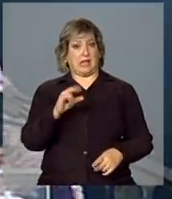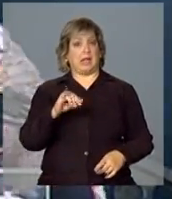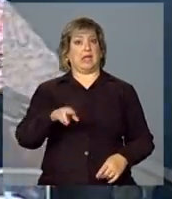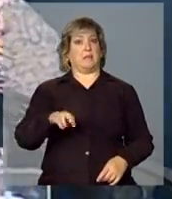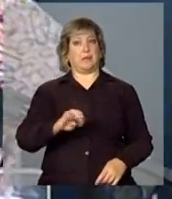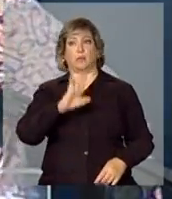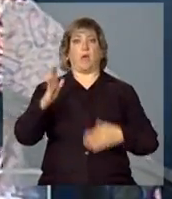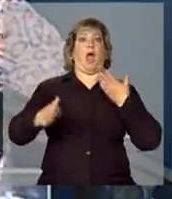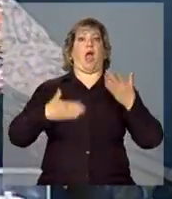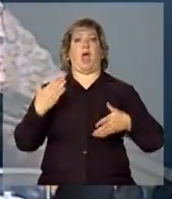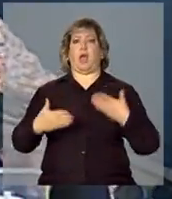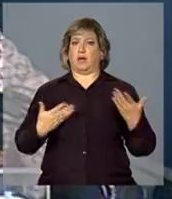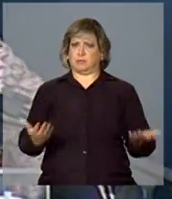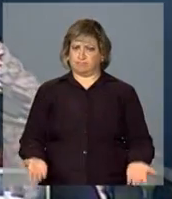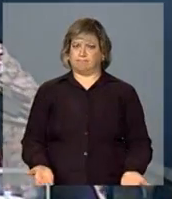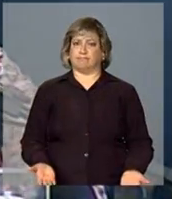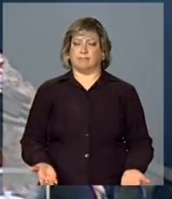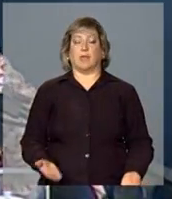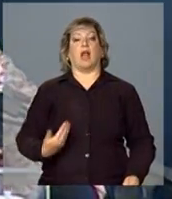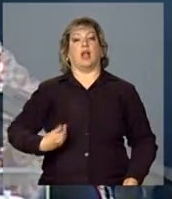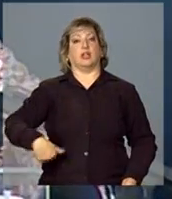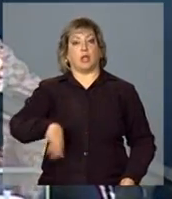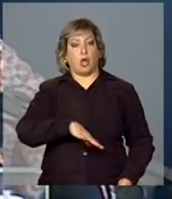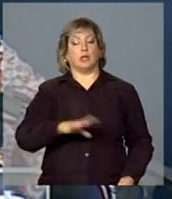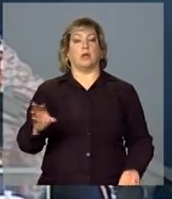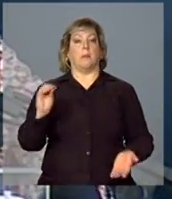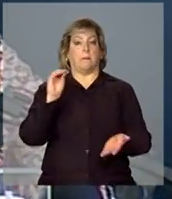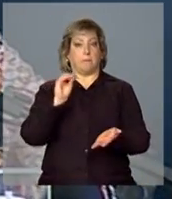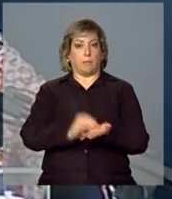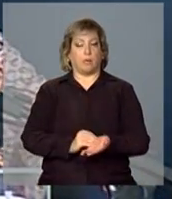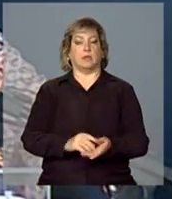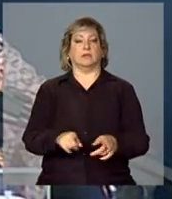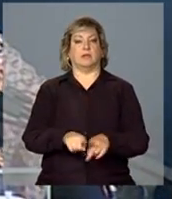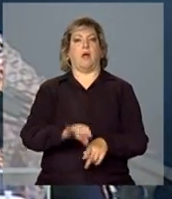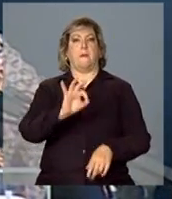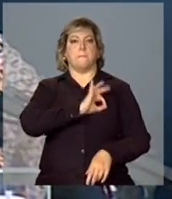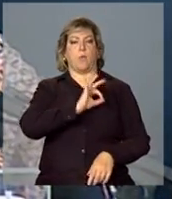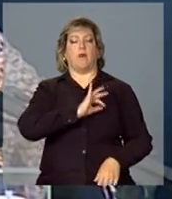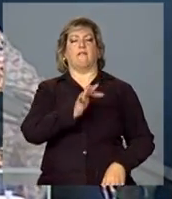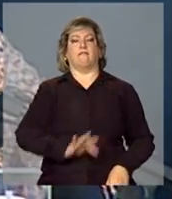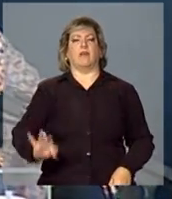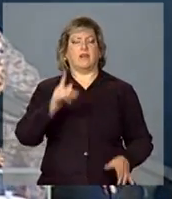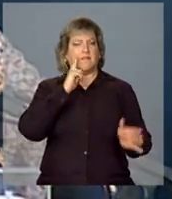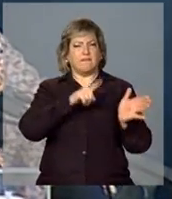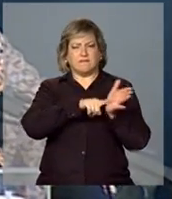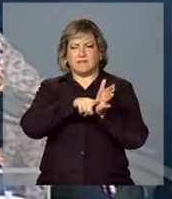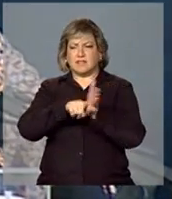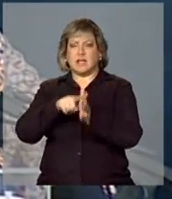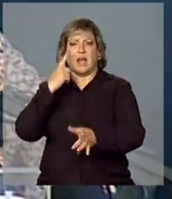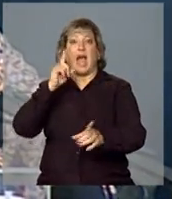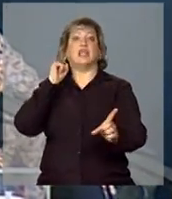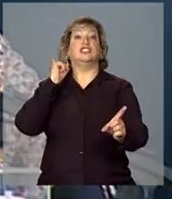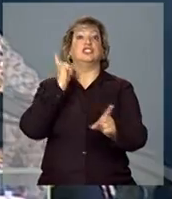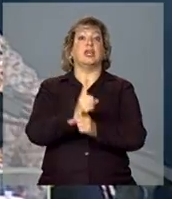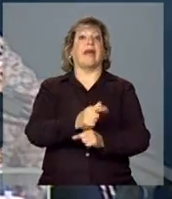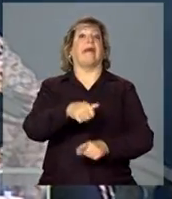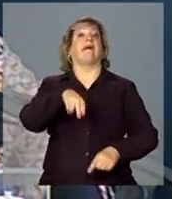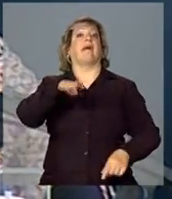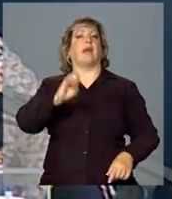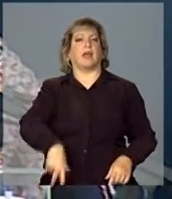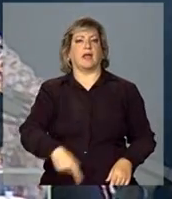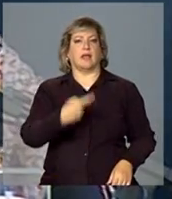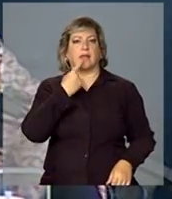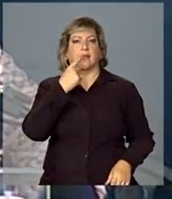criminoso. Por isso, nós colocamos a Polícia Federal para descobrir a origem de